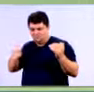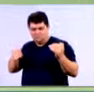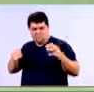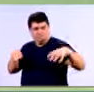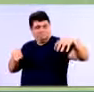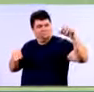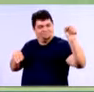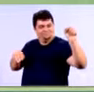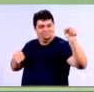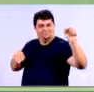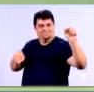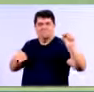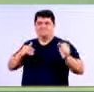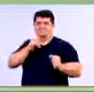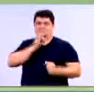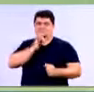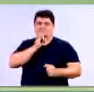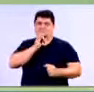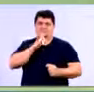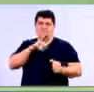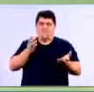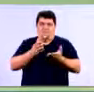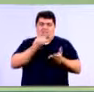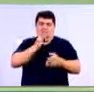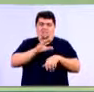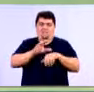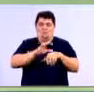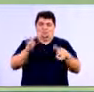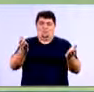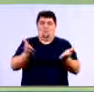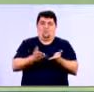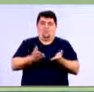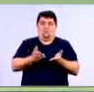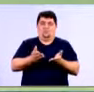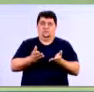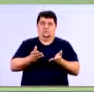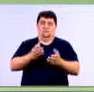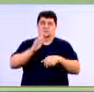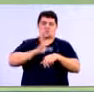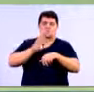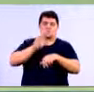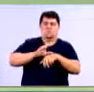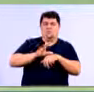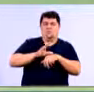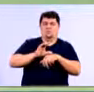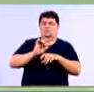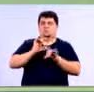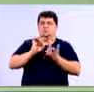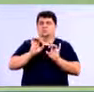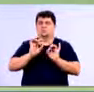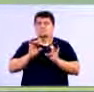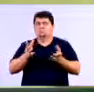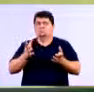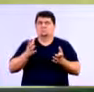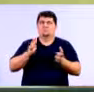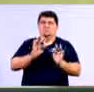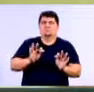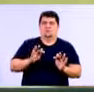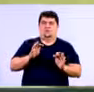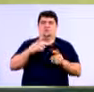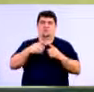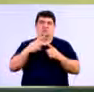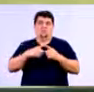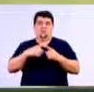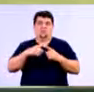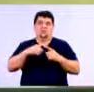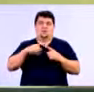por exemplo, o custo de você estarem fazendo esse curso hoje, não como o seu custo de transporte para chegar até aqui, mas sim como a